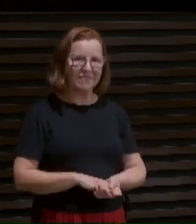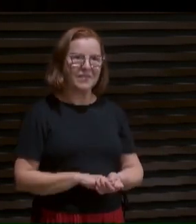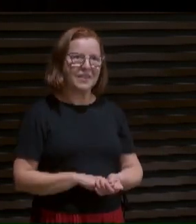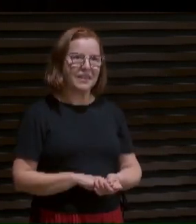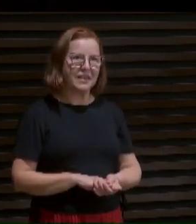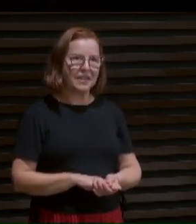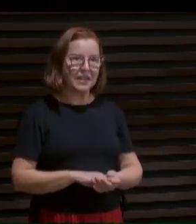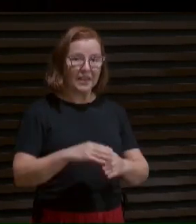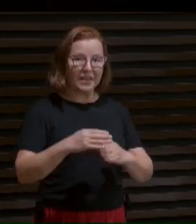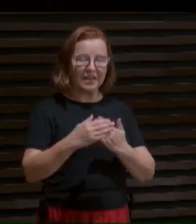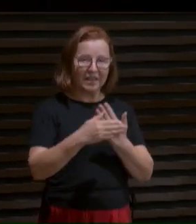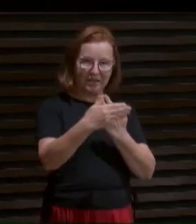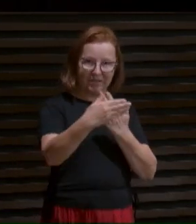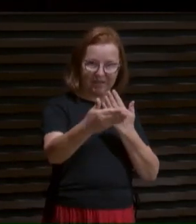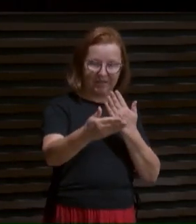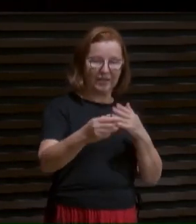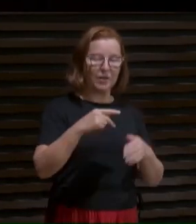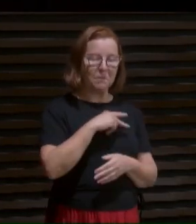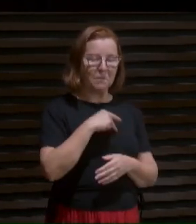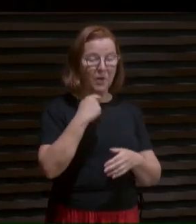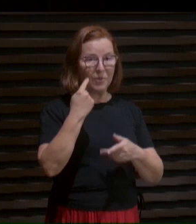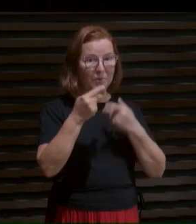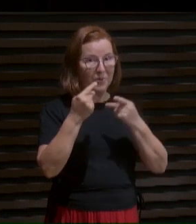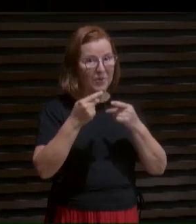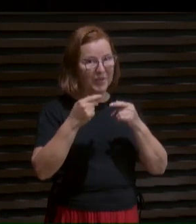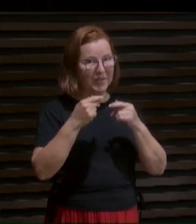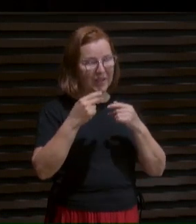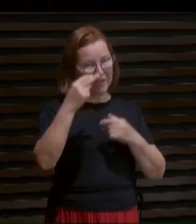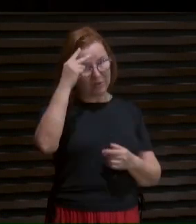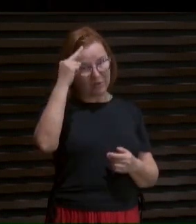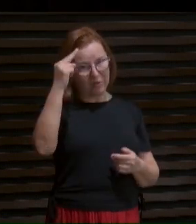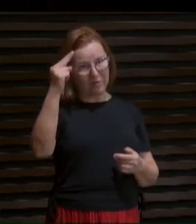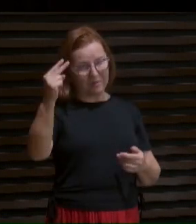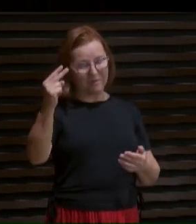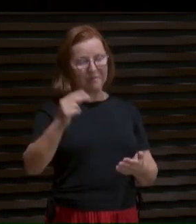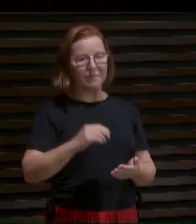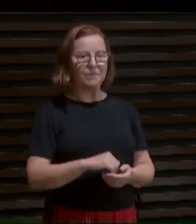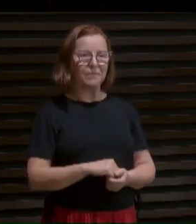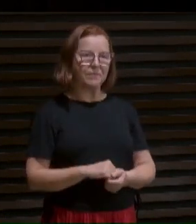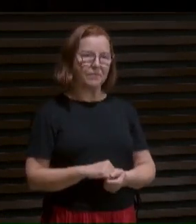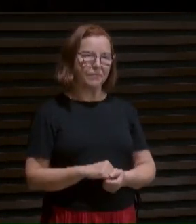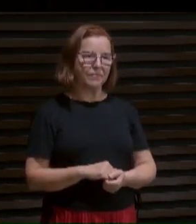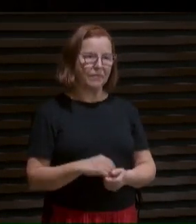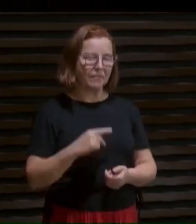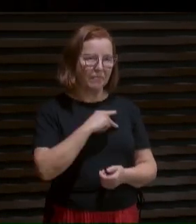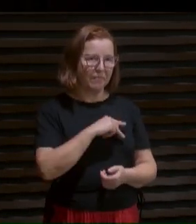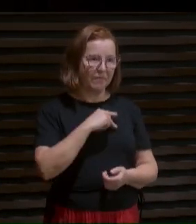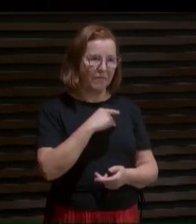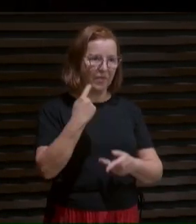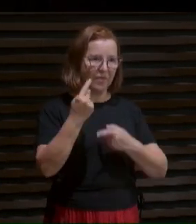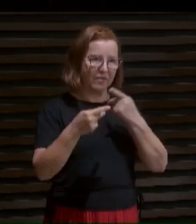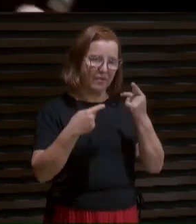daqui para frente ele vai contar uma história que é bem bizarra. Ele vai falar